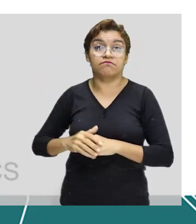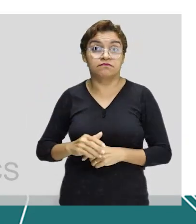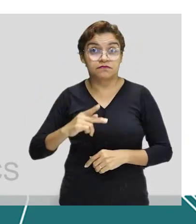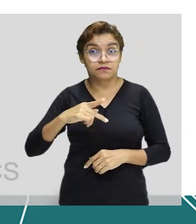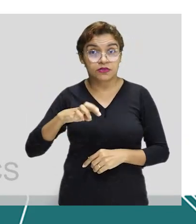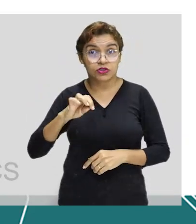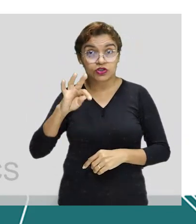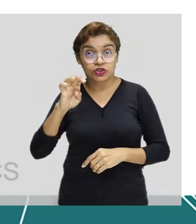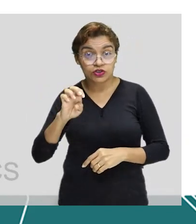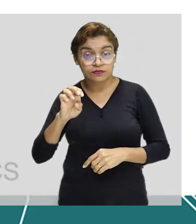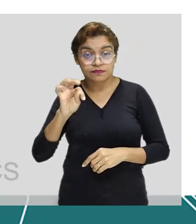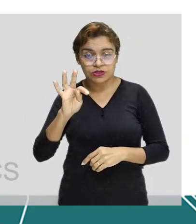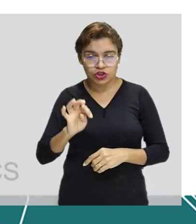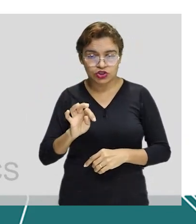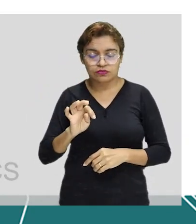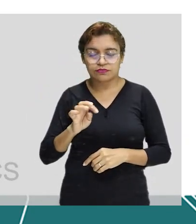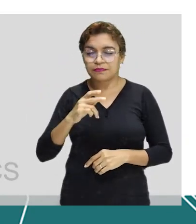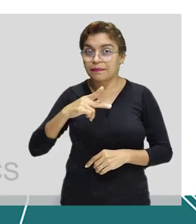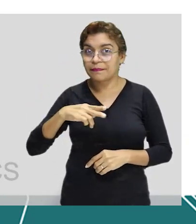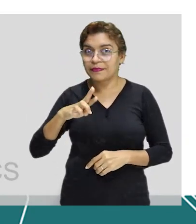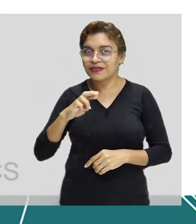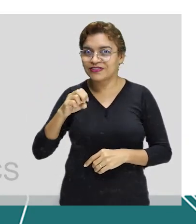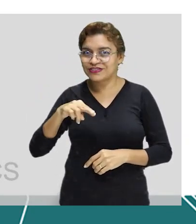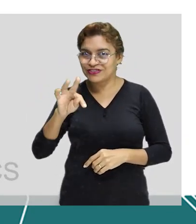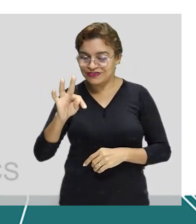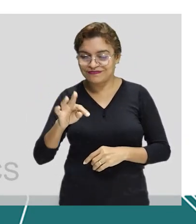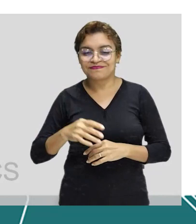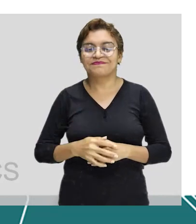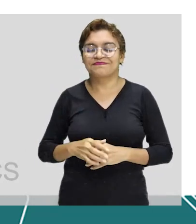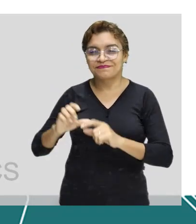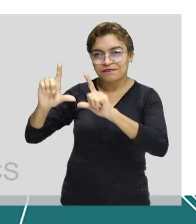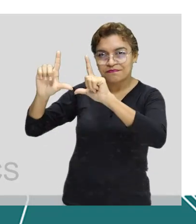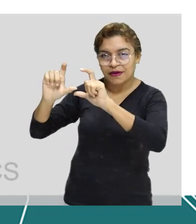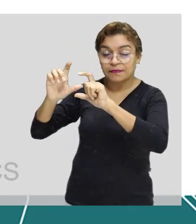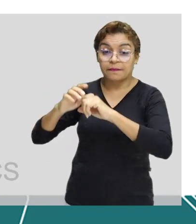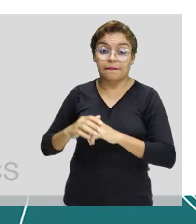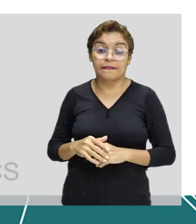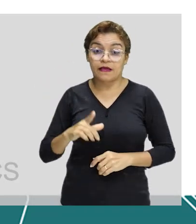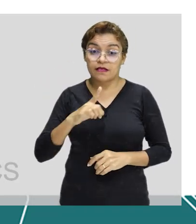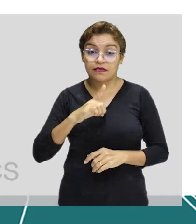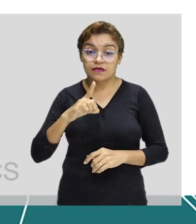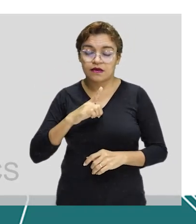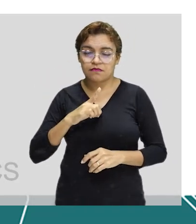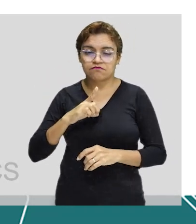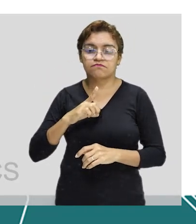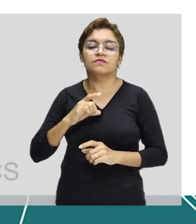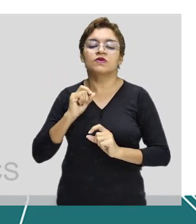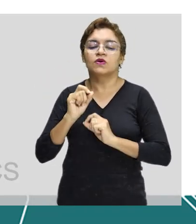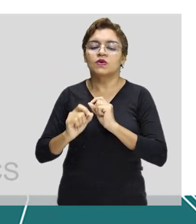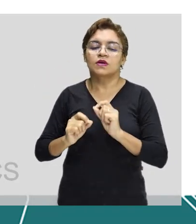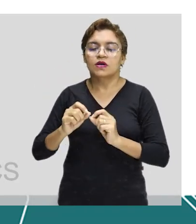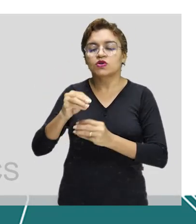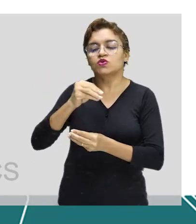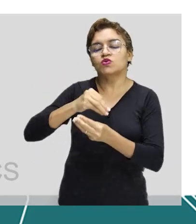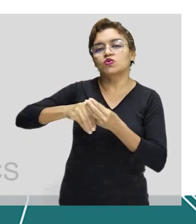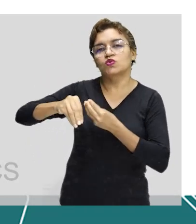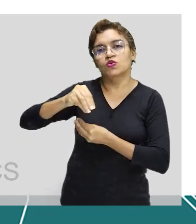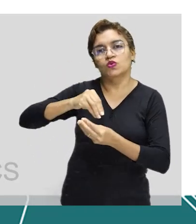um resumão de soluções. Então, as soluções são